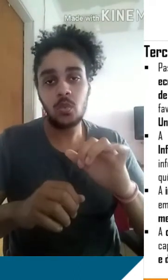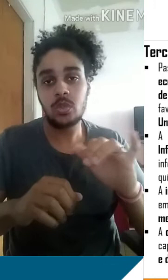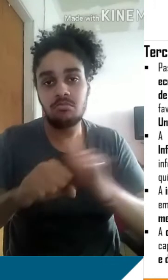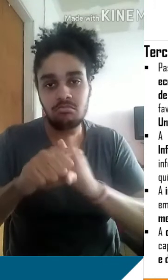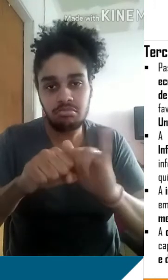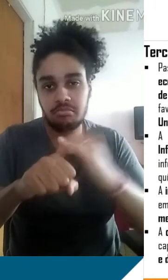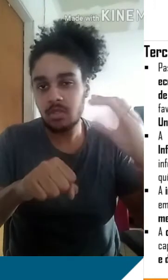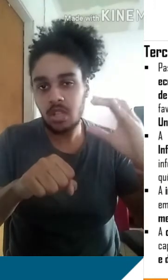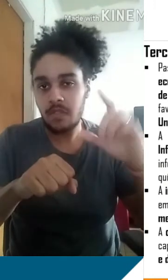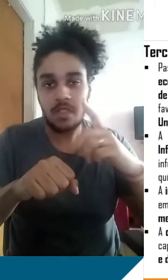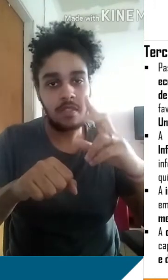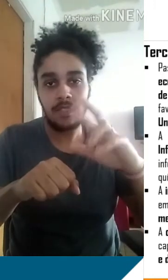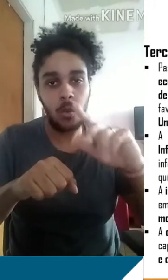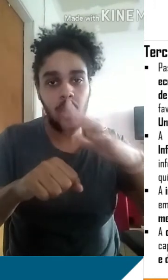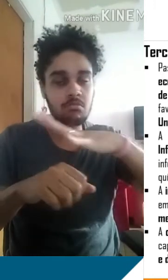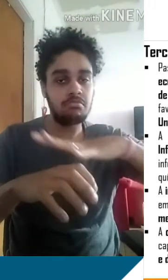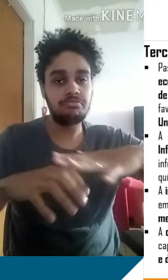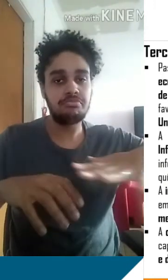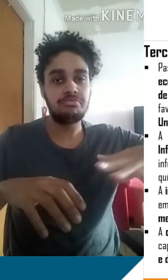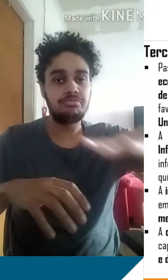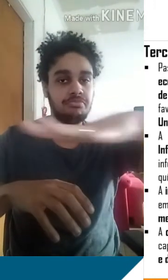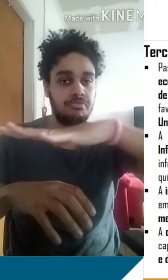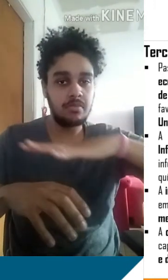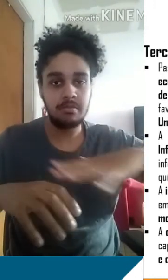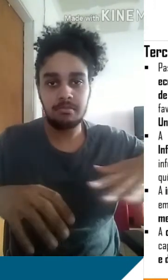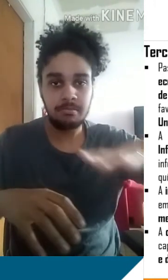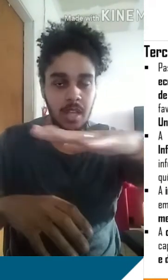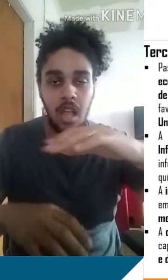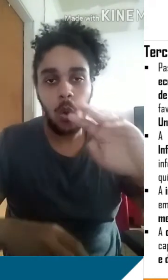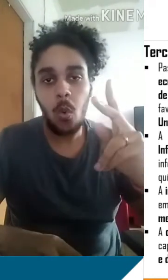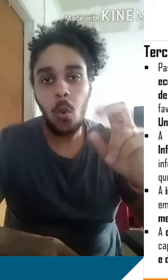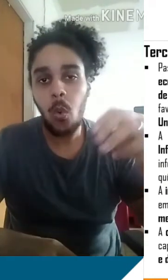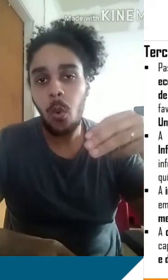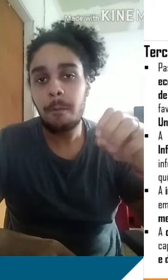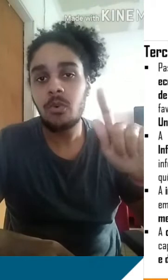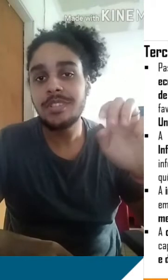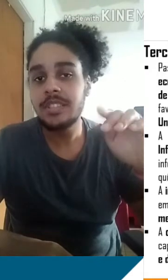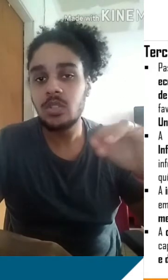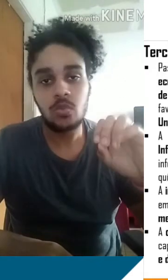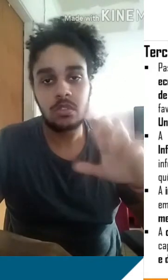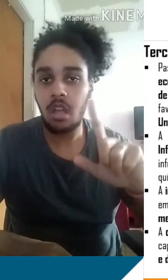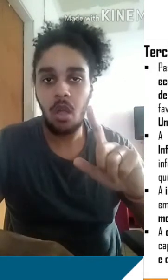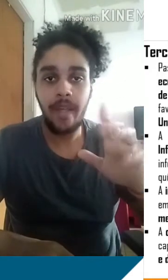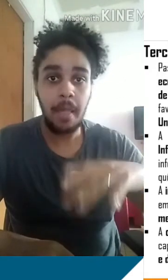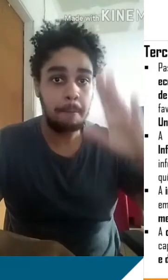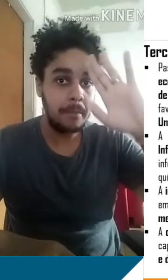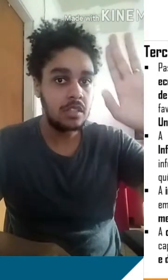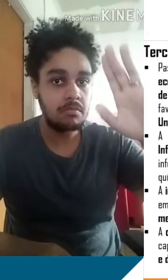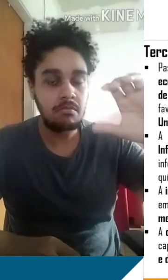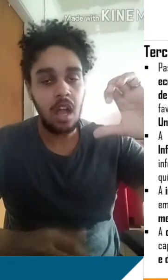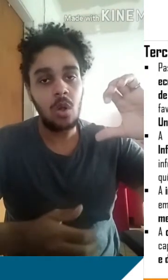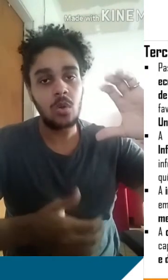essa caracterização vai ser predominante principalmente nos Estados Unidos, na Alemanha, no Japão. Beleza? O Japão, inclusive, a partir da dinâmica